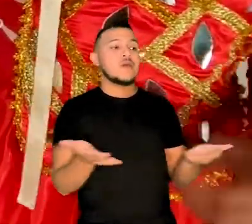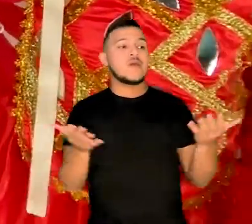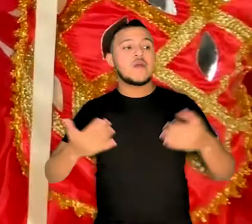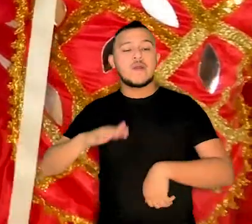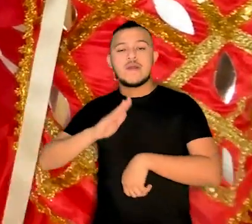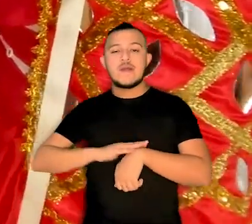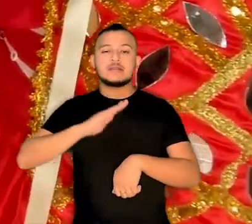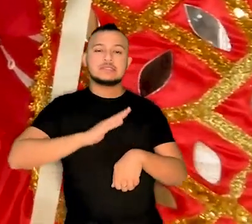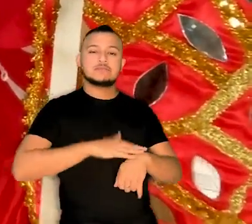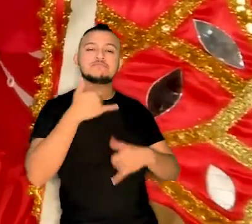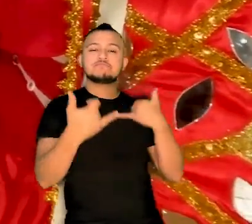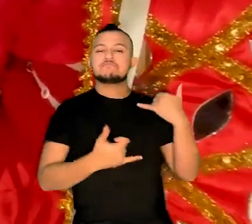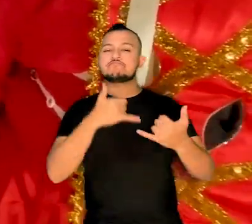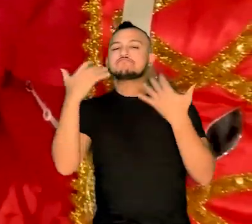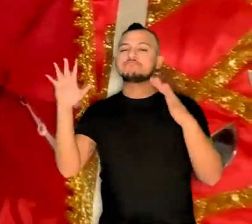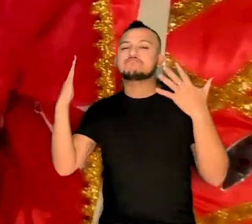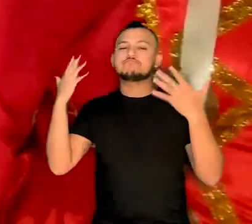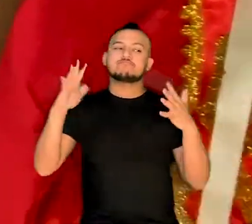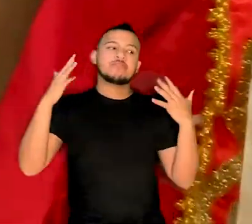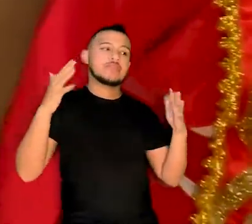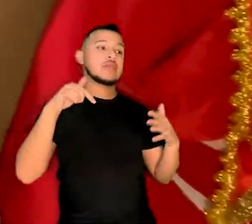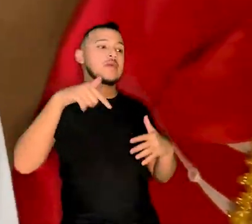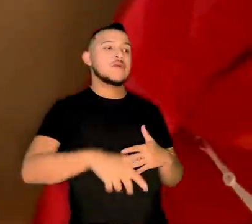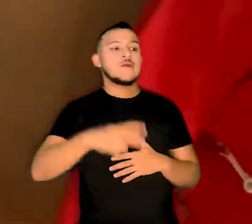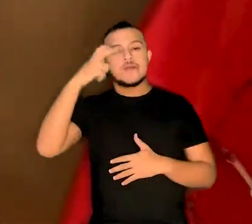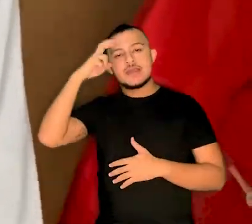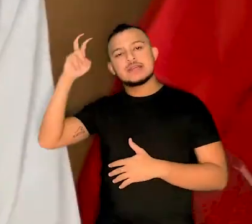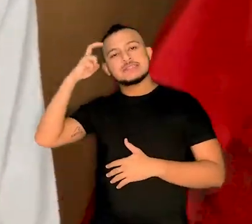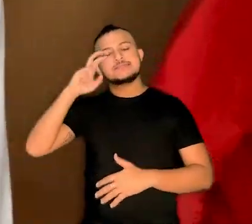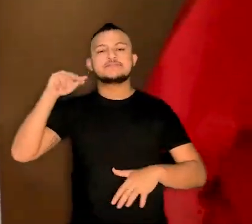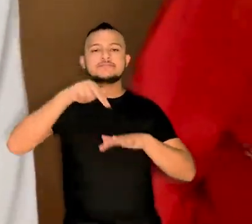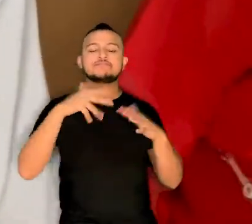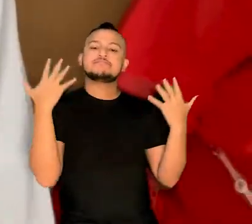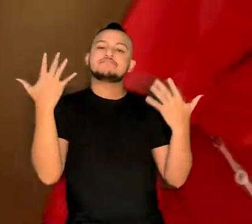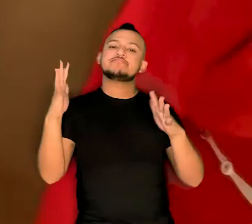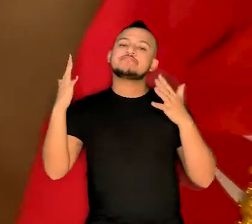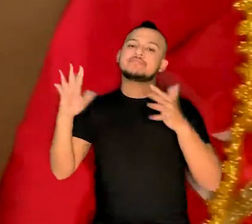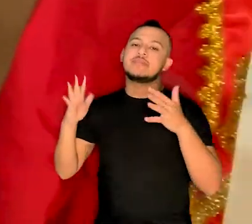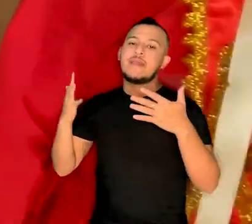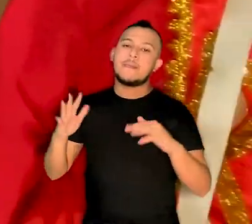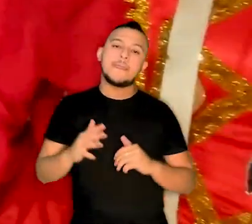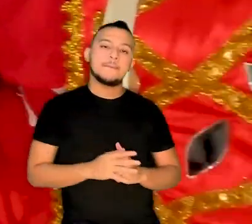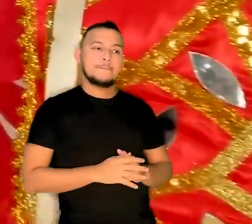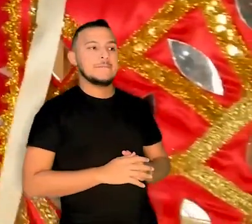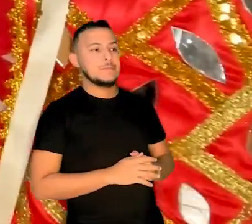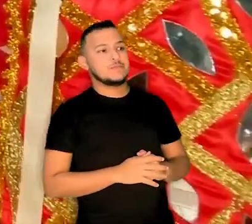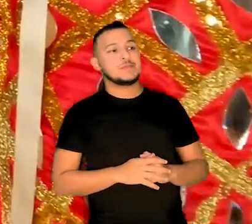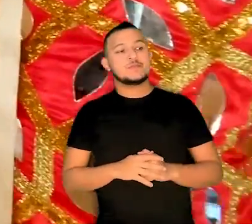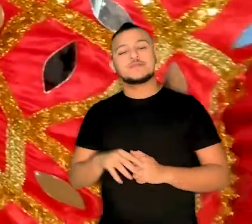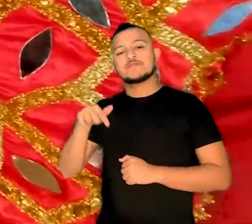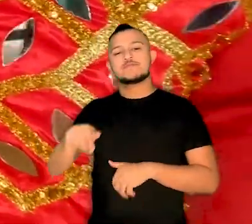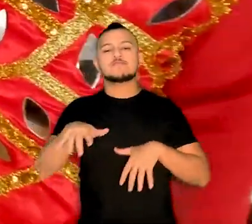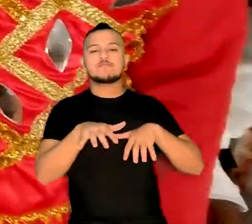a hora, viva a nossa brincadeira. Nossa cultura nós queremos celebrar. Nosso